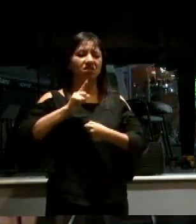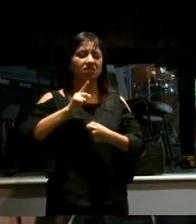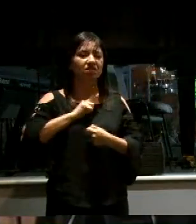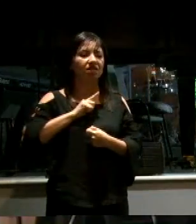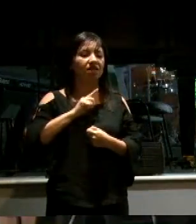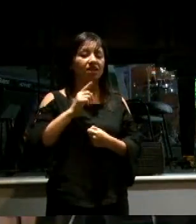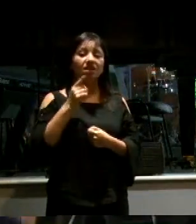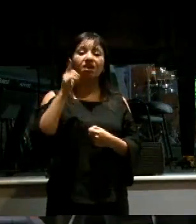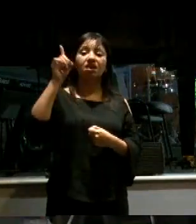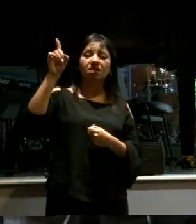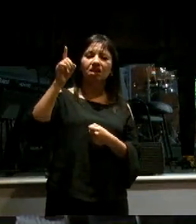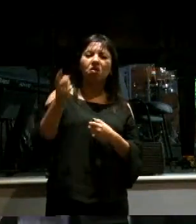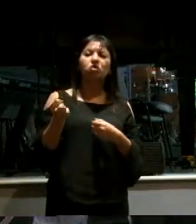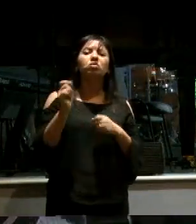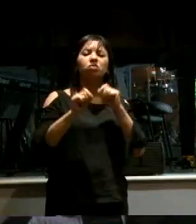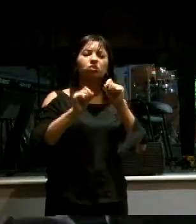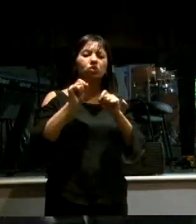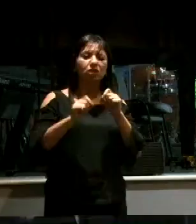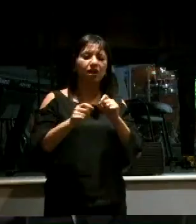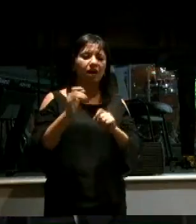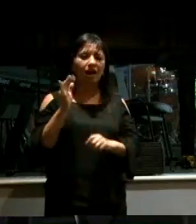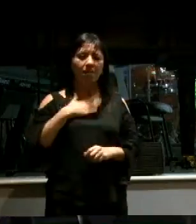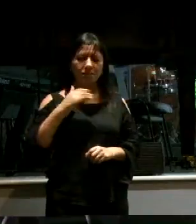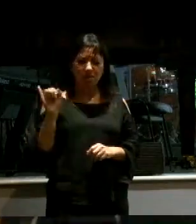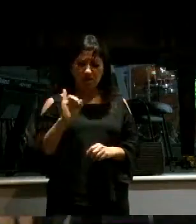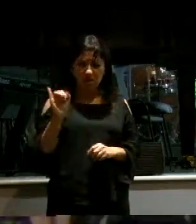na minha casa, ela me liga de Ribeirão. Pode aplaudir?